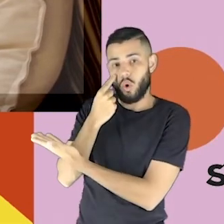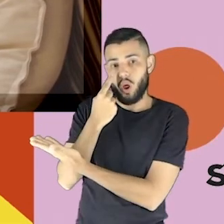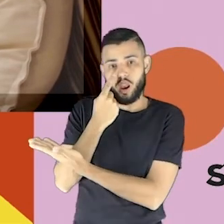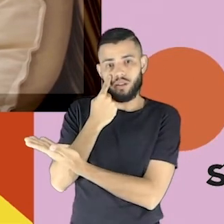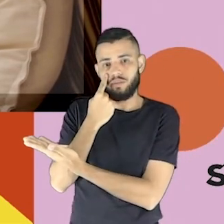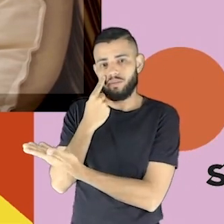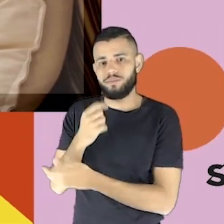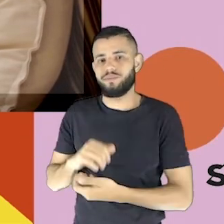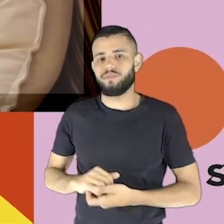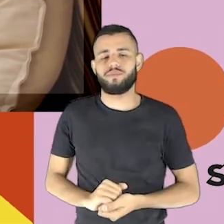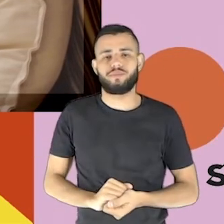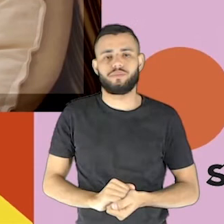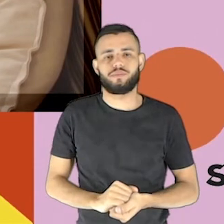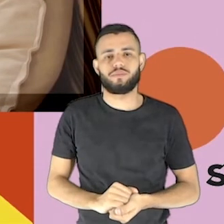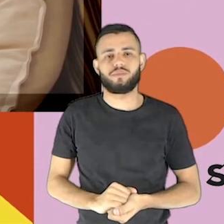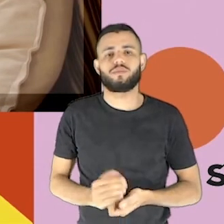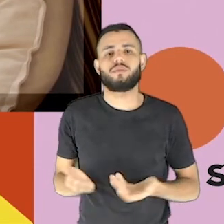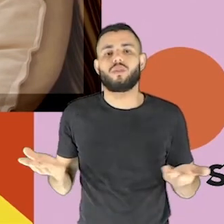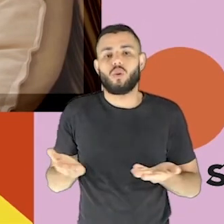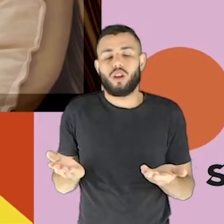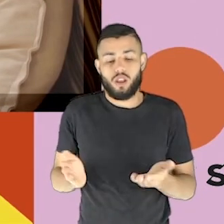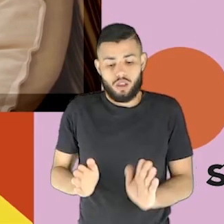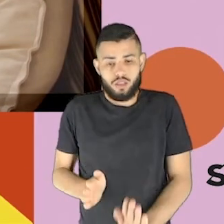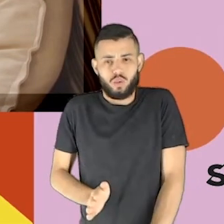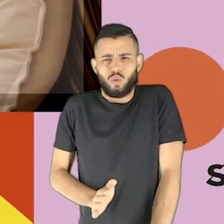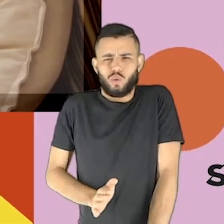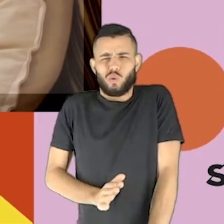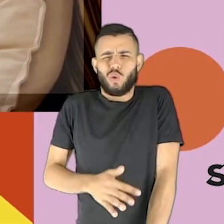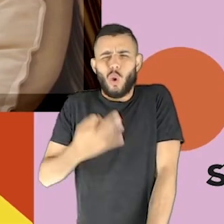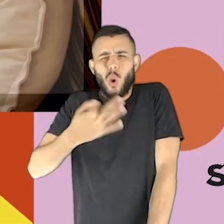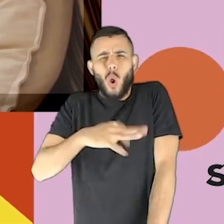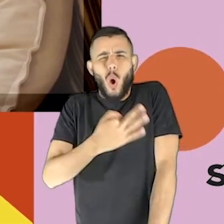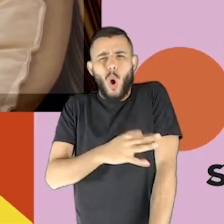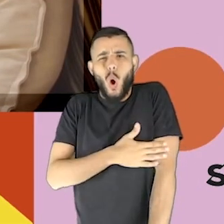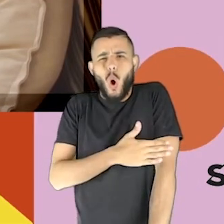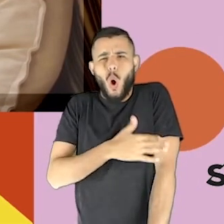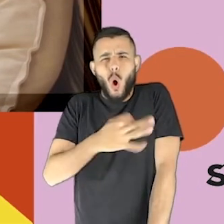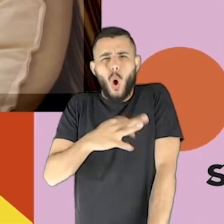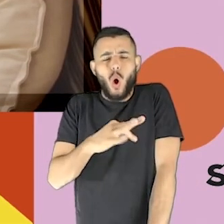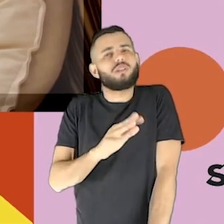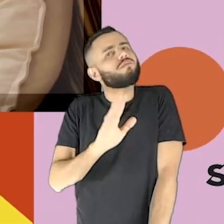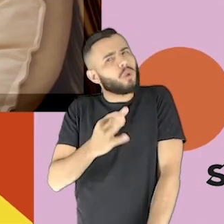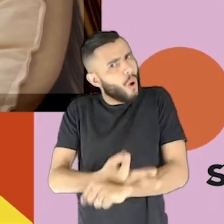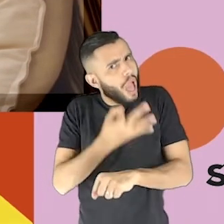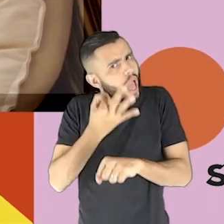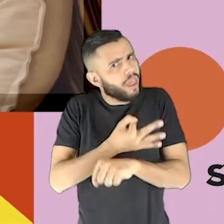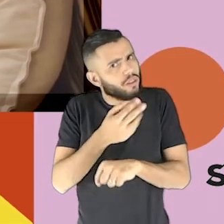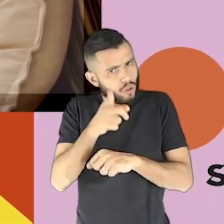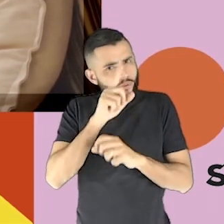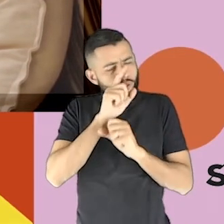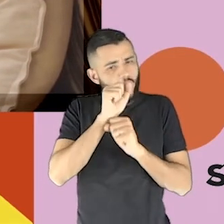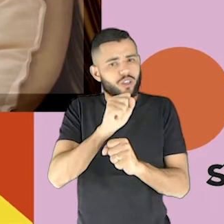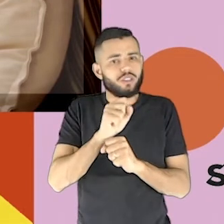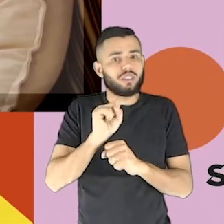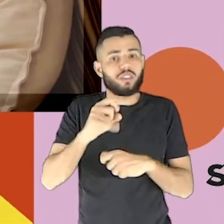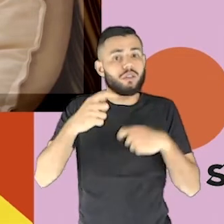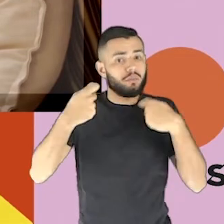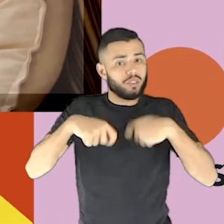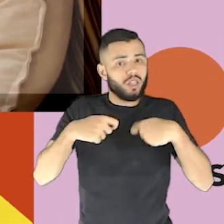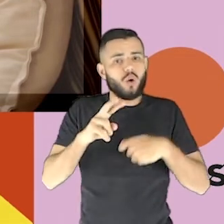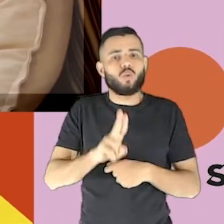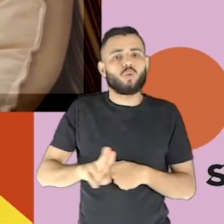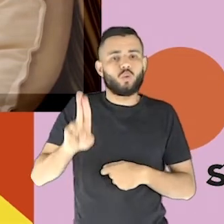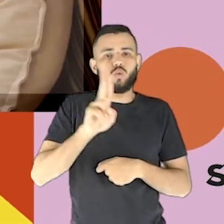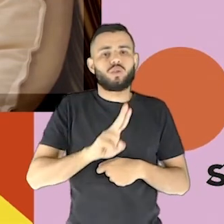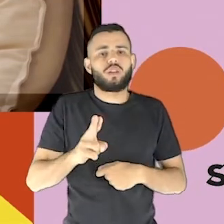teto. Braço direito vai começar a queimar um pouquinho, mas você é mais forte que isso. Se precisar, usa a mão, arruma